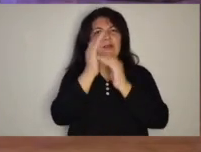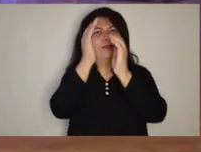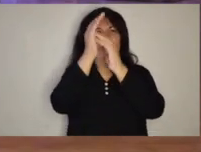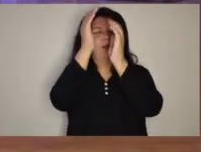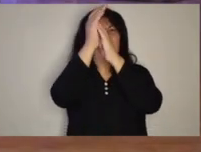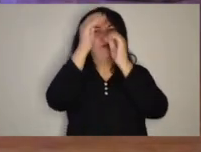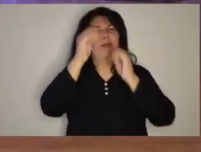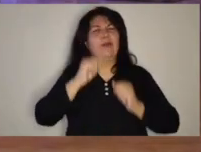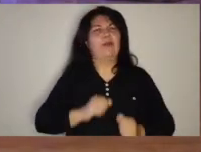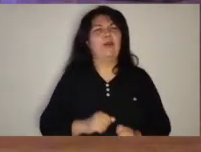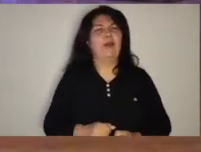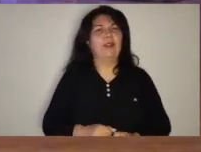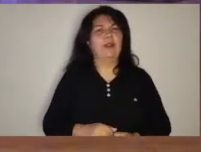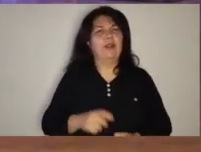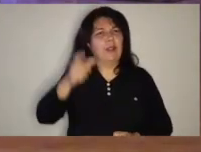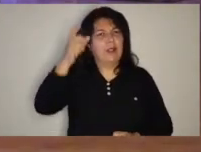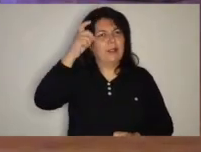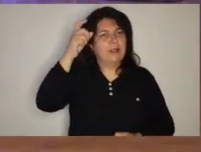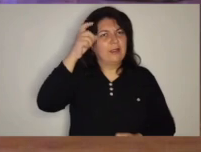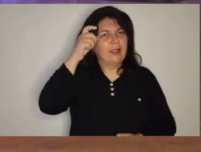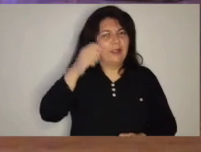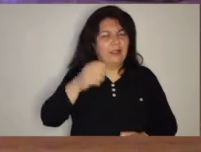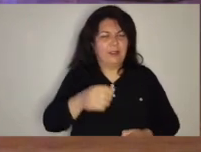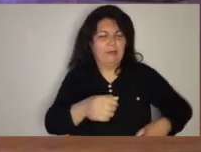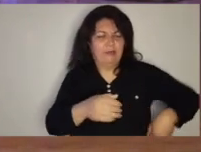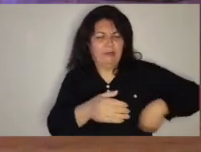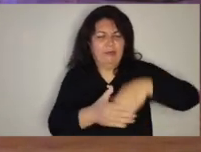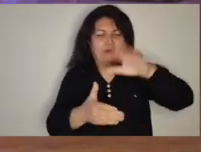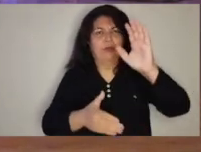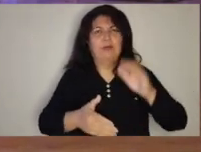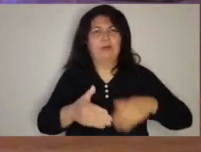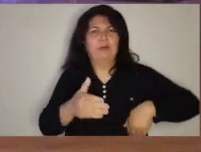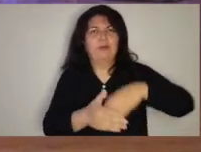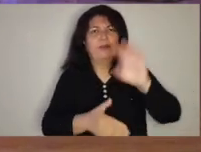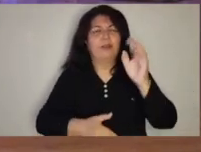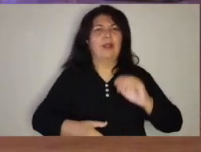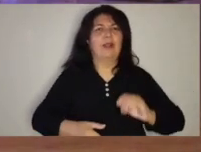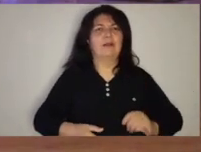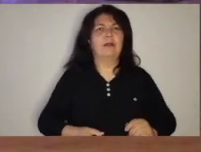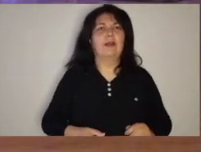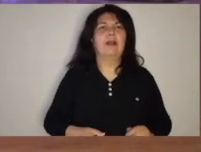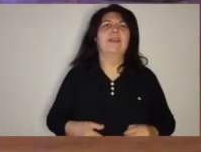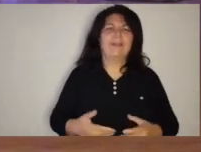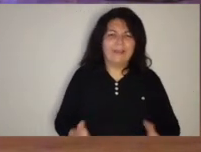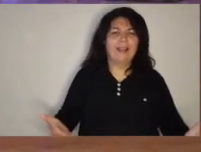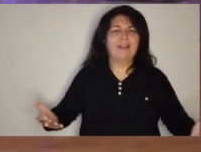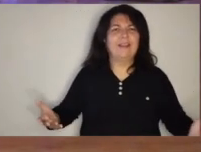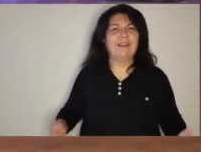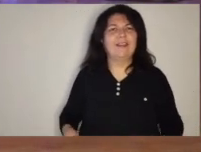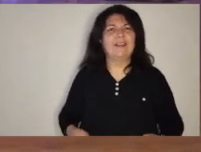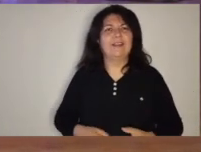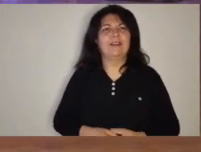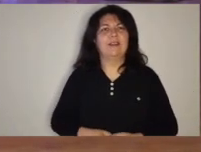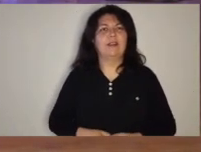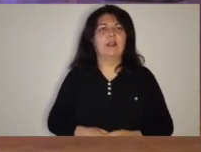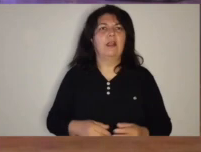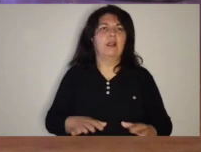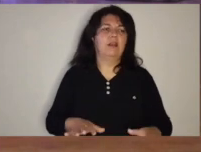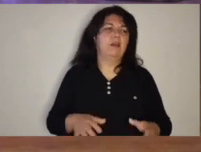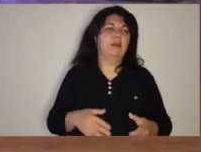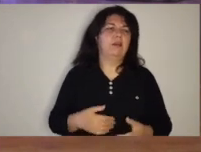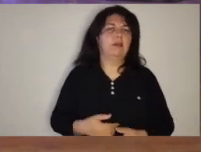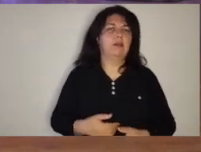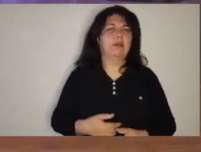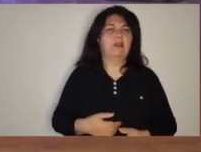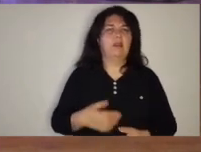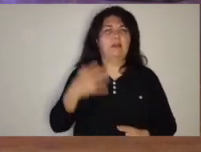dar bicuda na cara do cão e vou ser feliz. Irmãos, é isso mesmo. Vai para cima e glorificando a Deus.